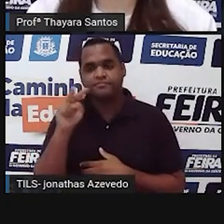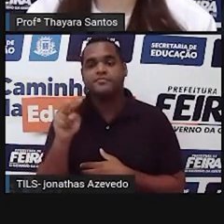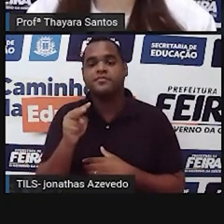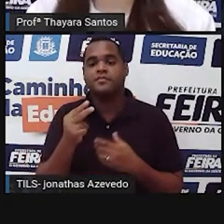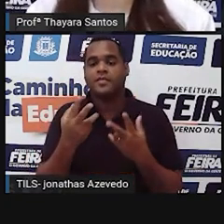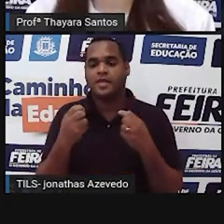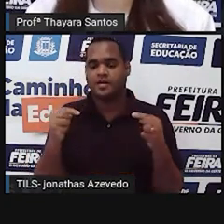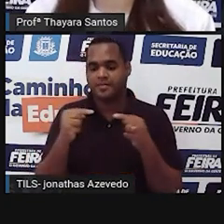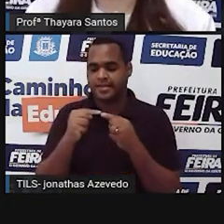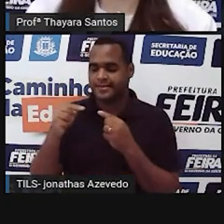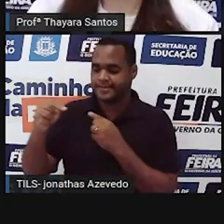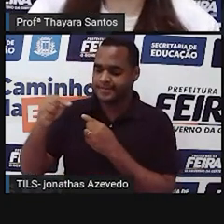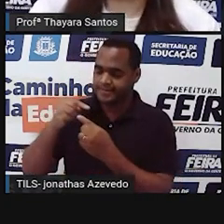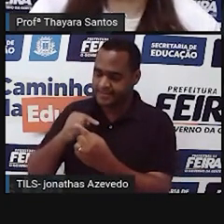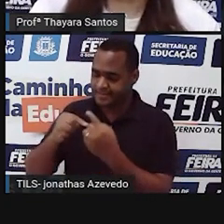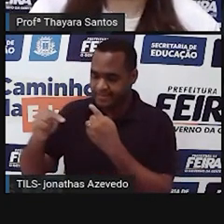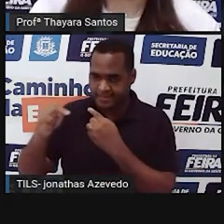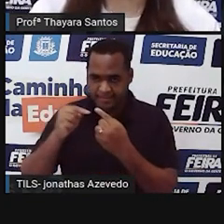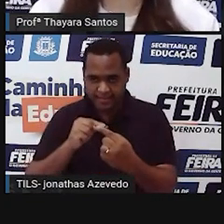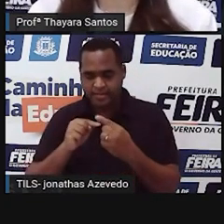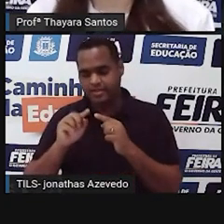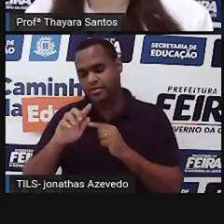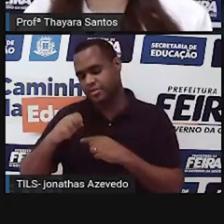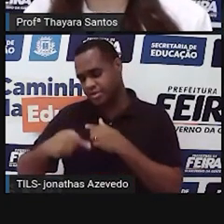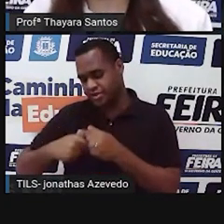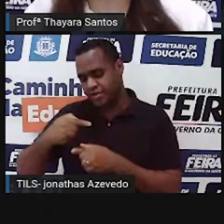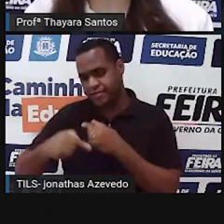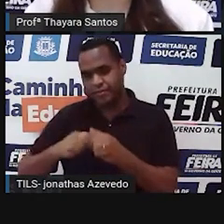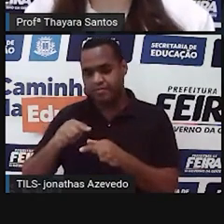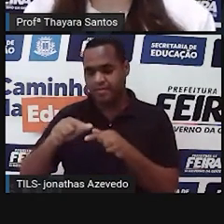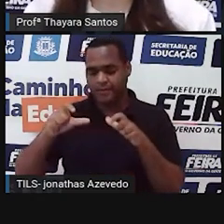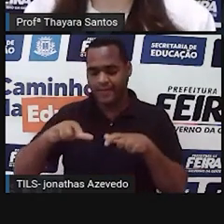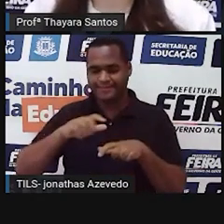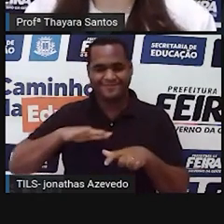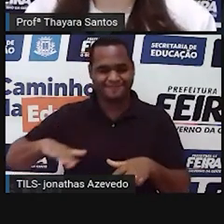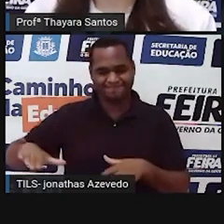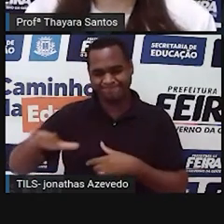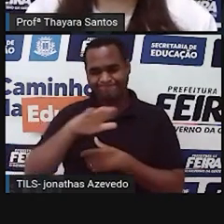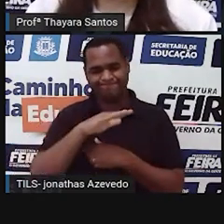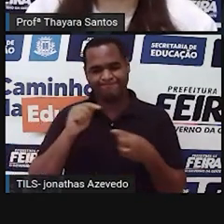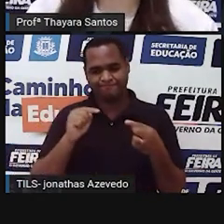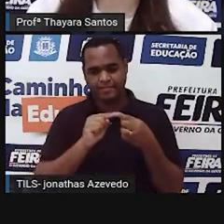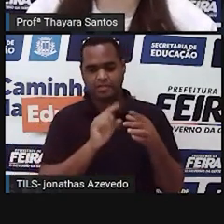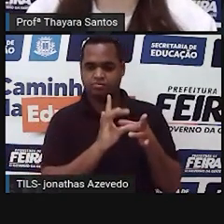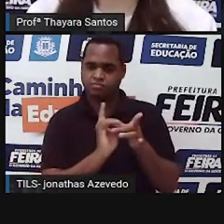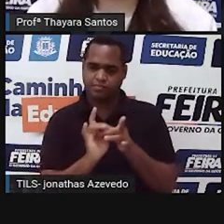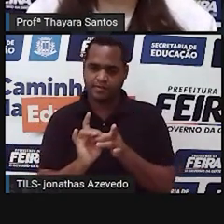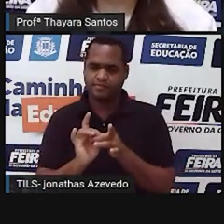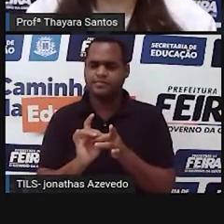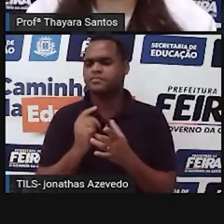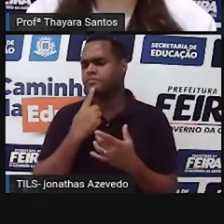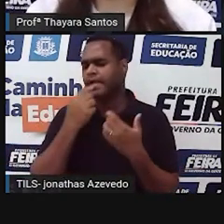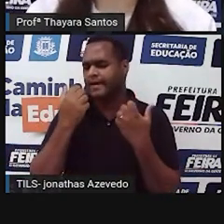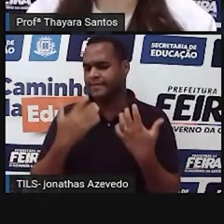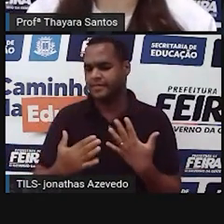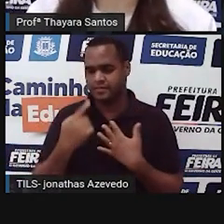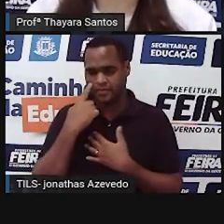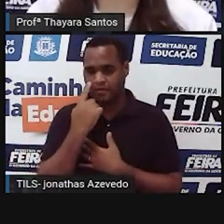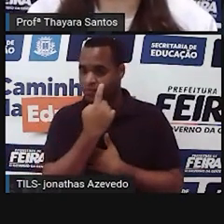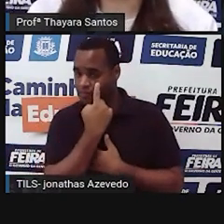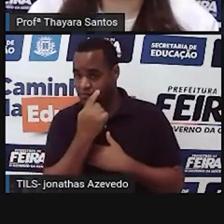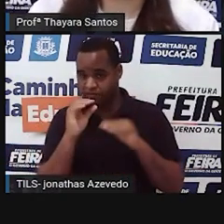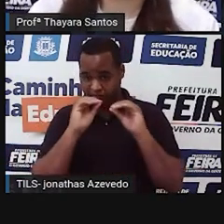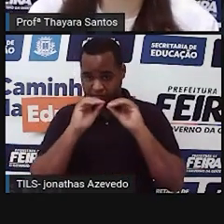resultado da interação entre o genótipo mais o ambiente. Então, pegando esse mesmo exemplo do olho claro,